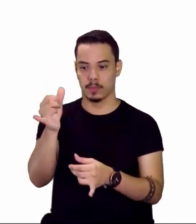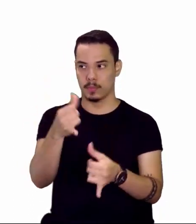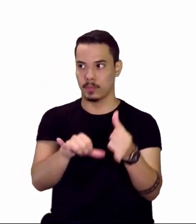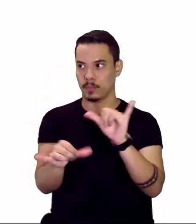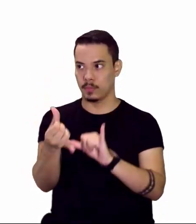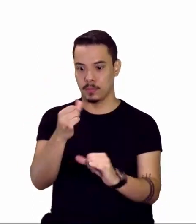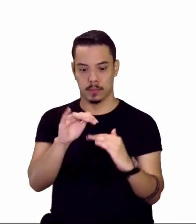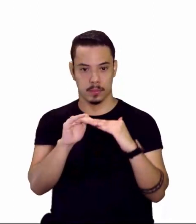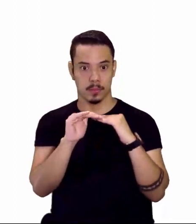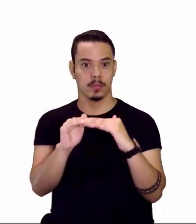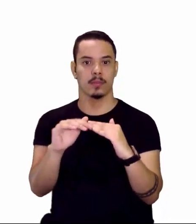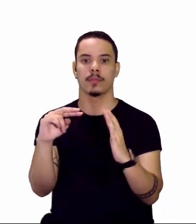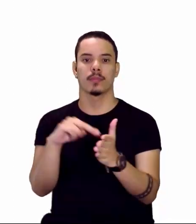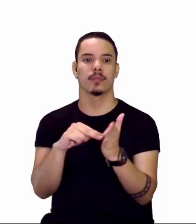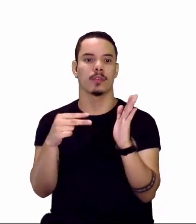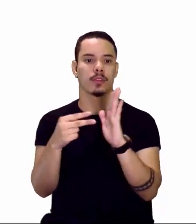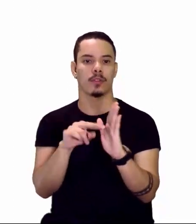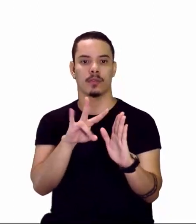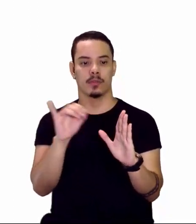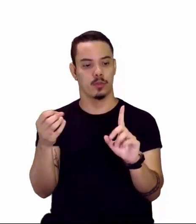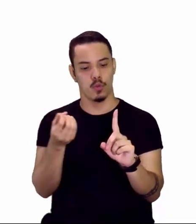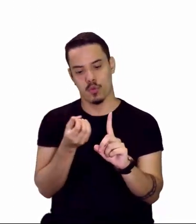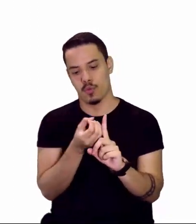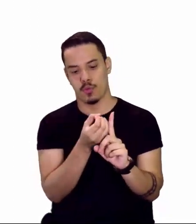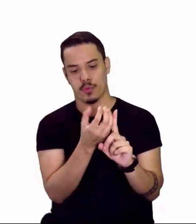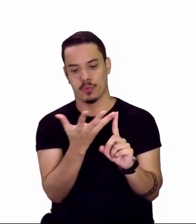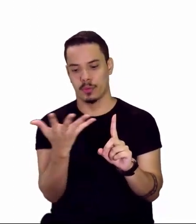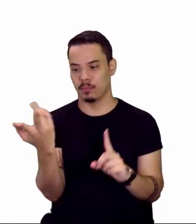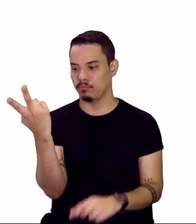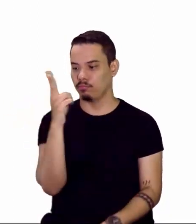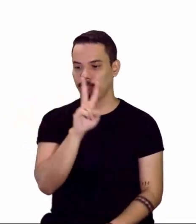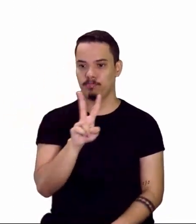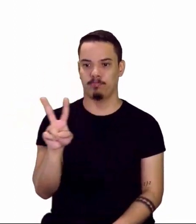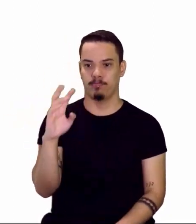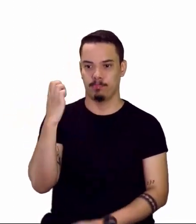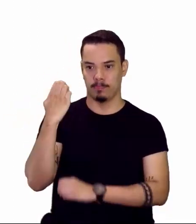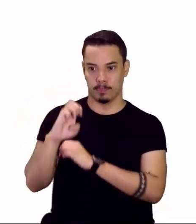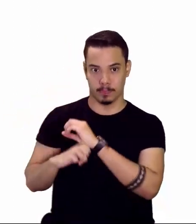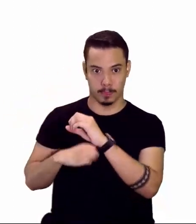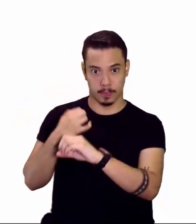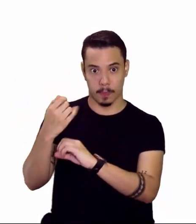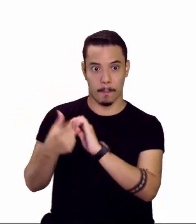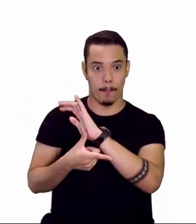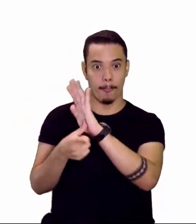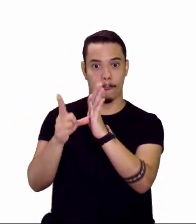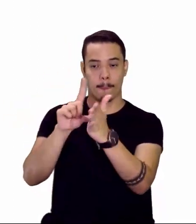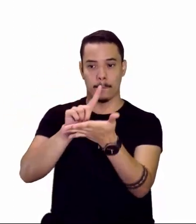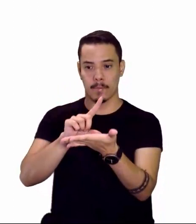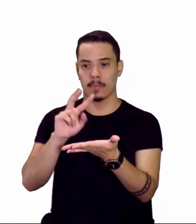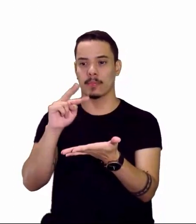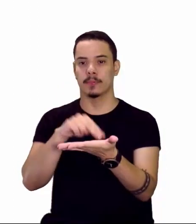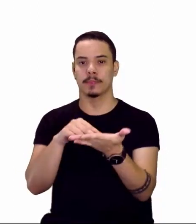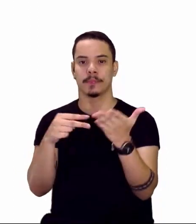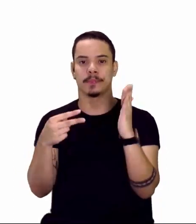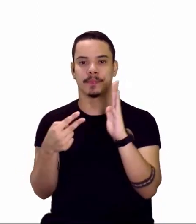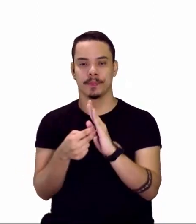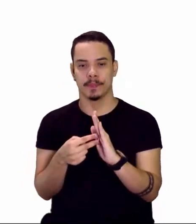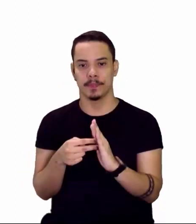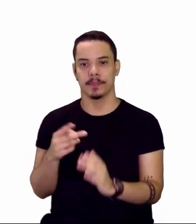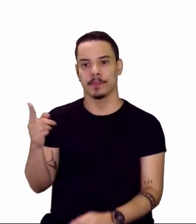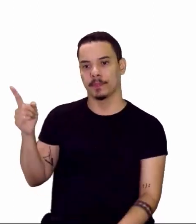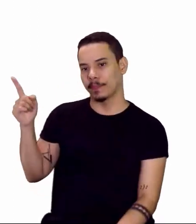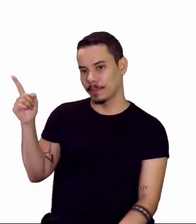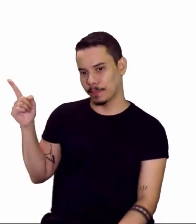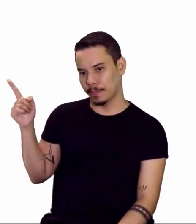que vai oferecer um par de elétrons, tá bom? A qual antigamente era chamada